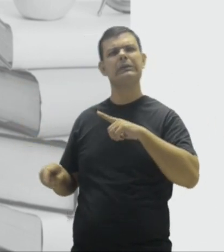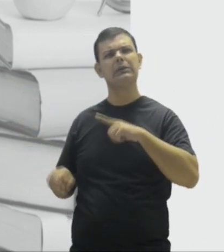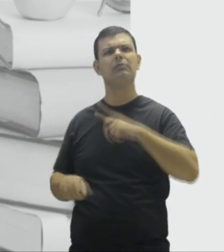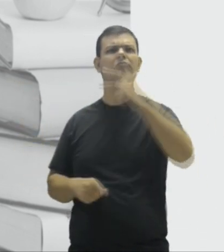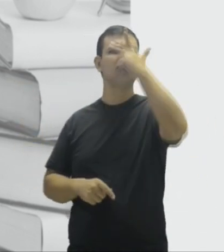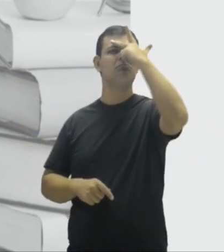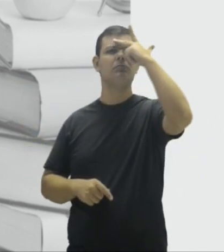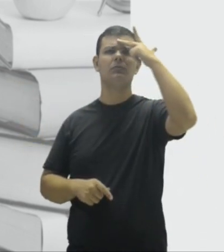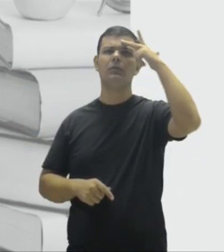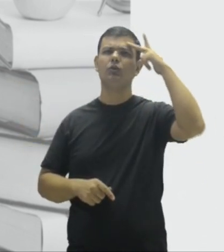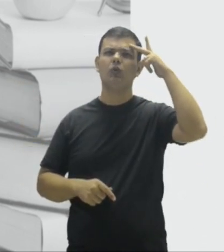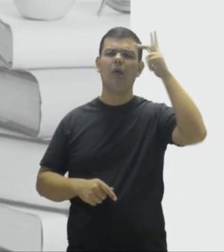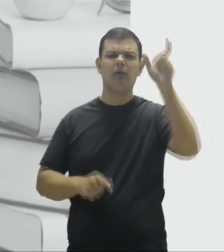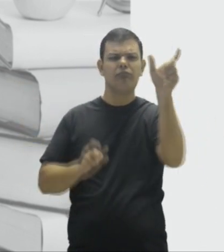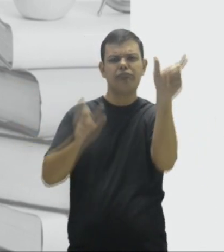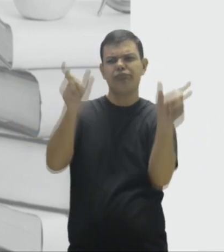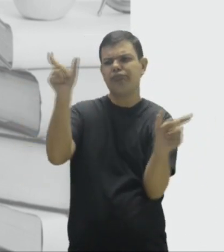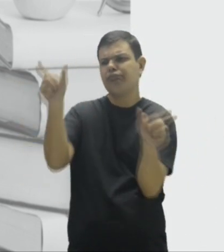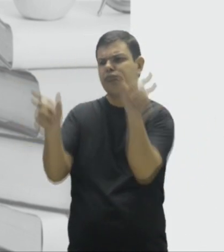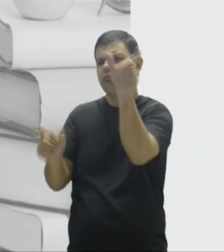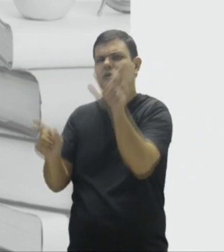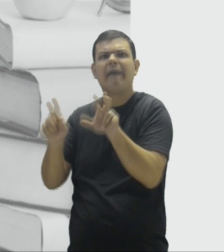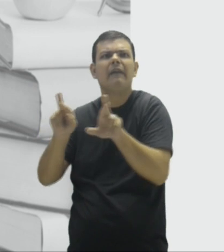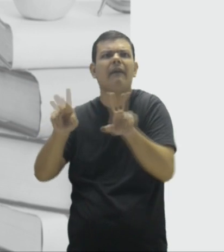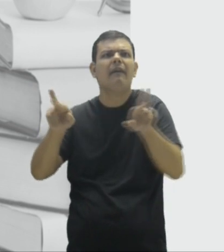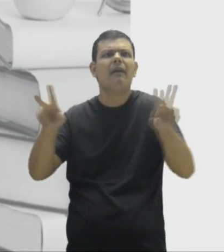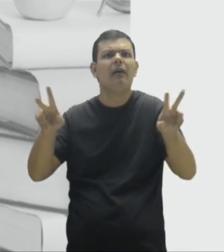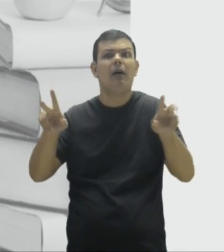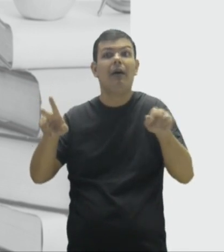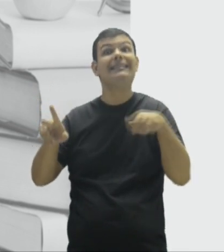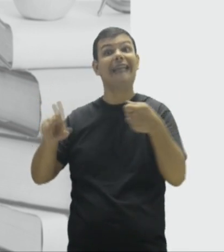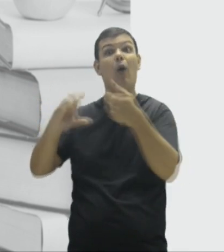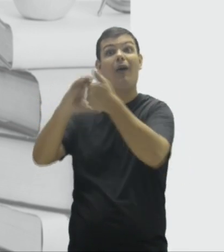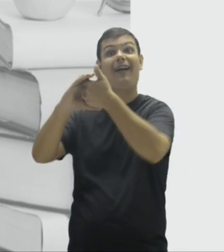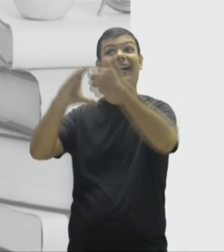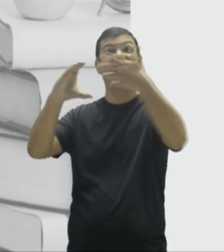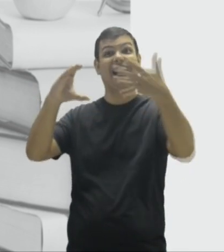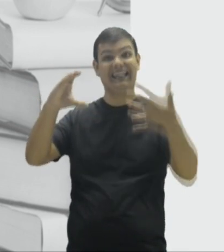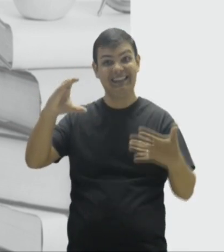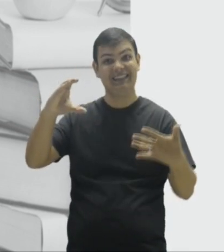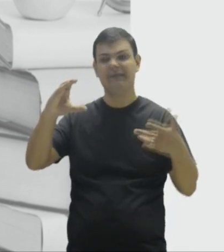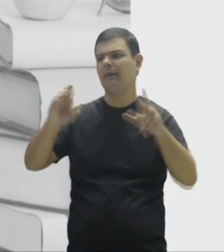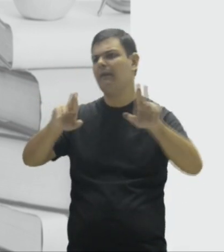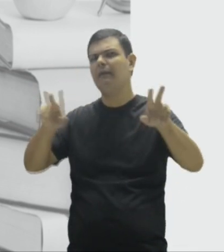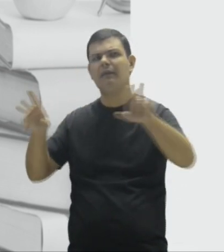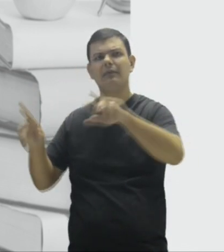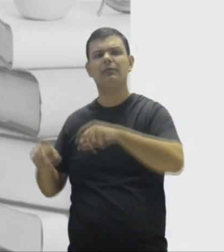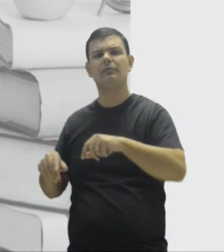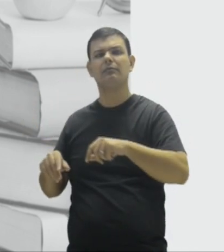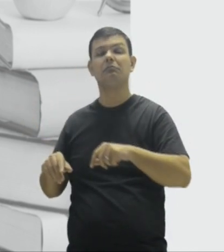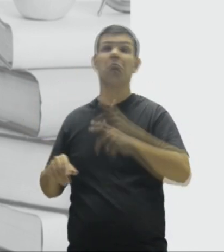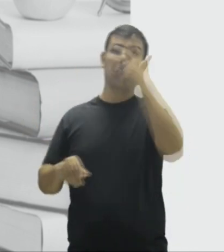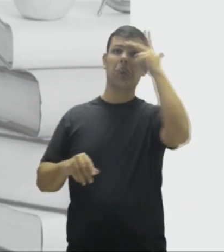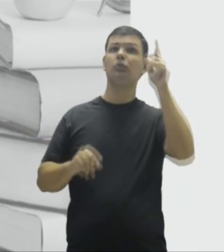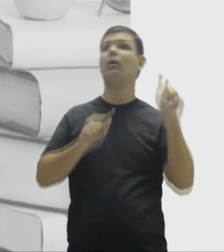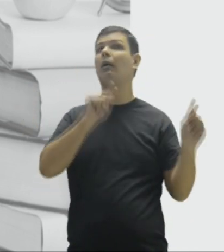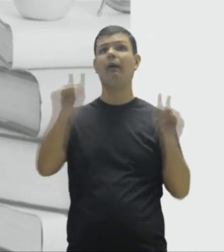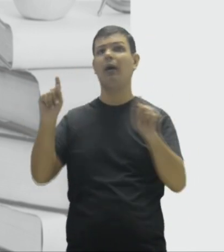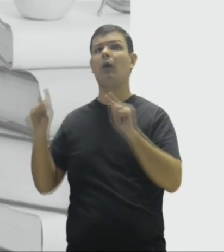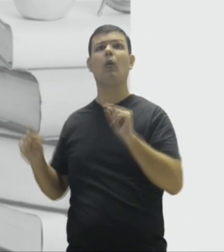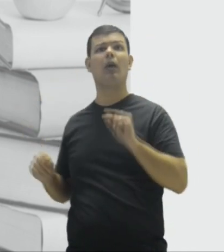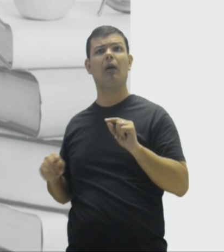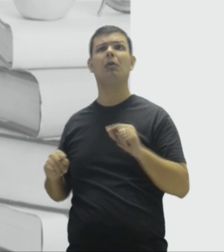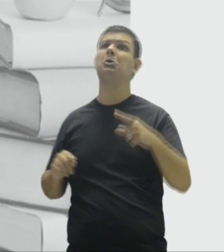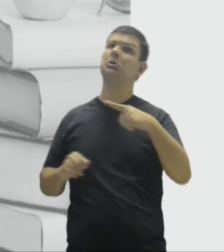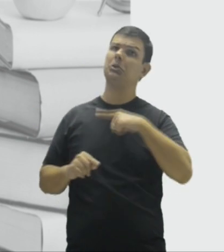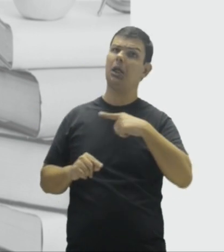pessoas com características diferentes? Essas pessoas que fazem parte do nosso convívio, tá?